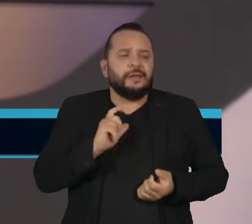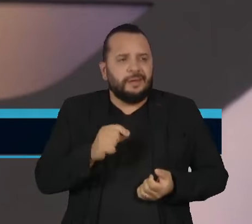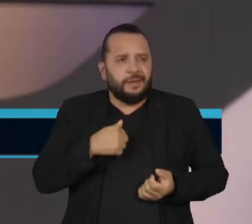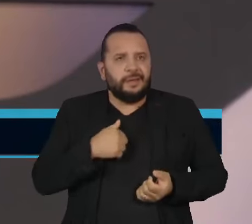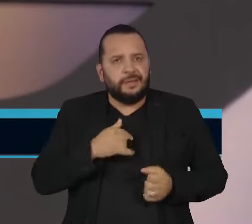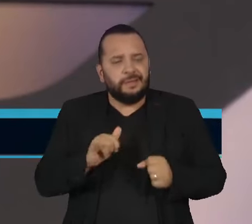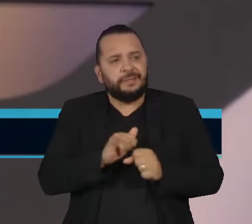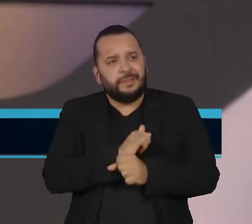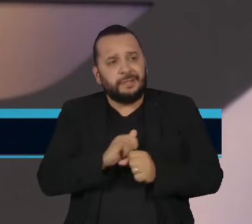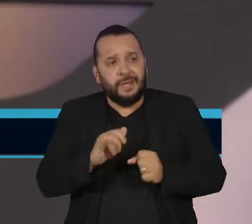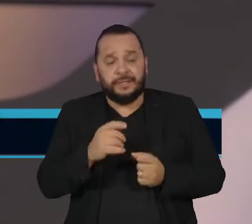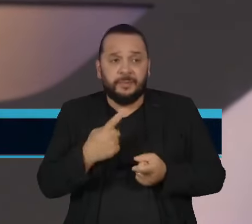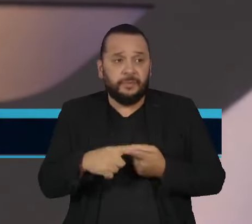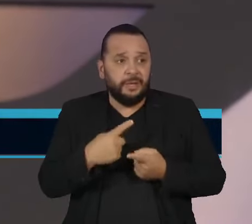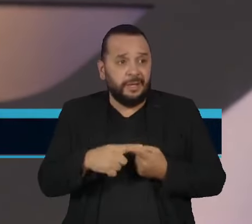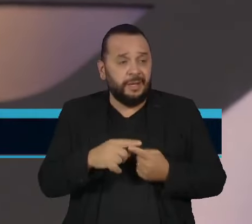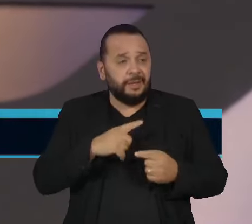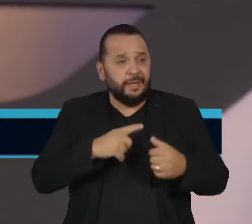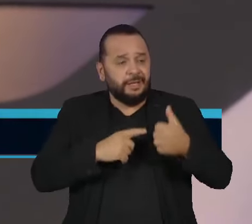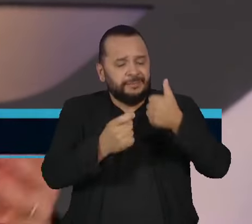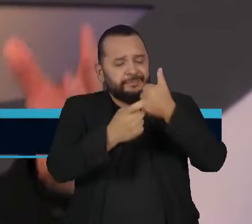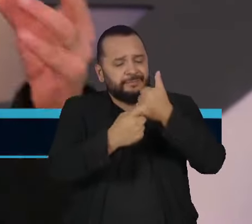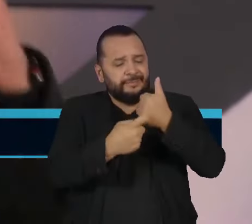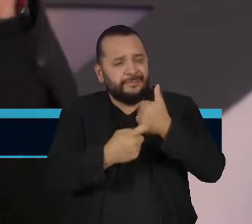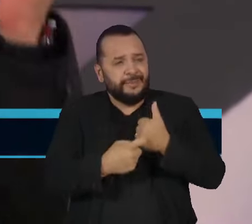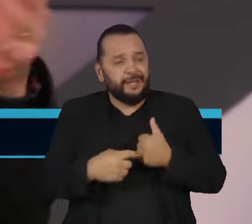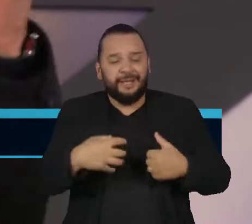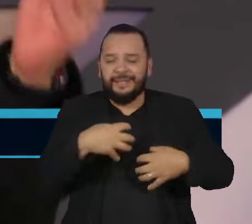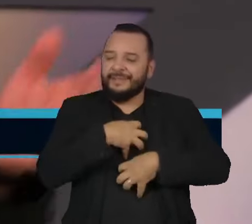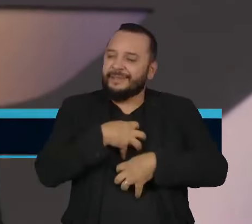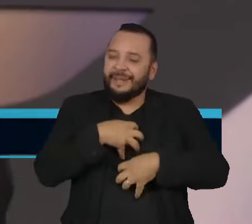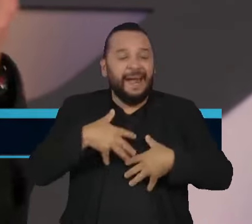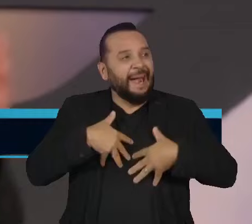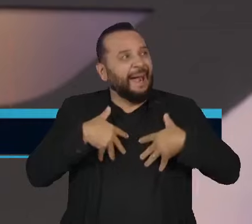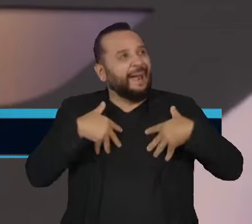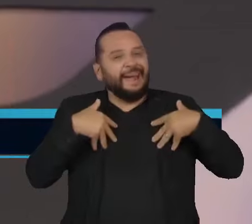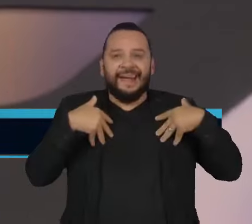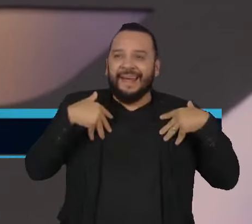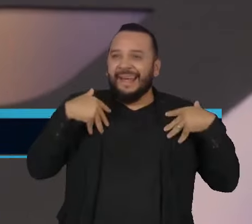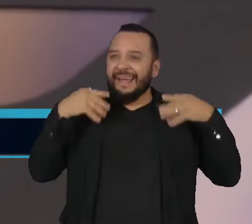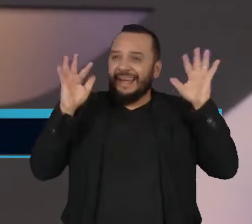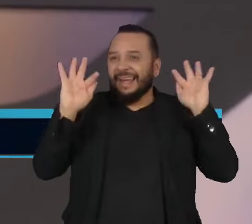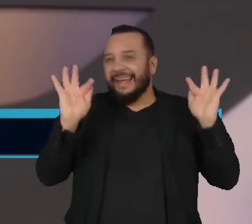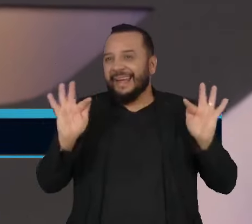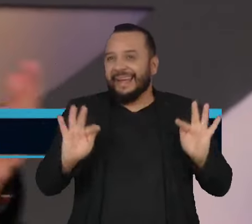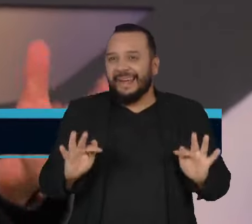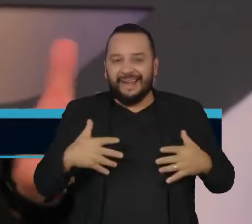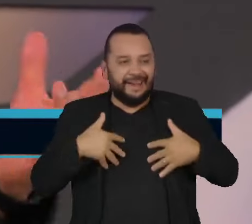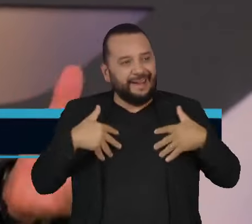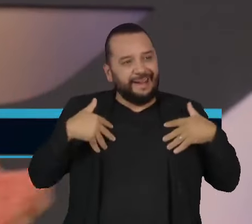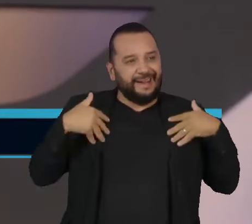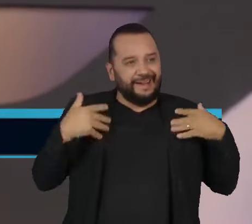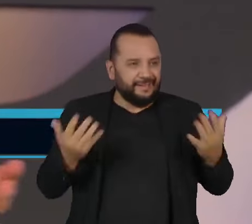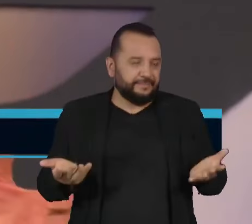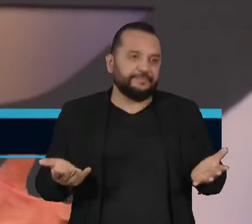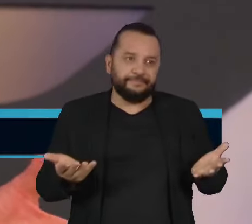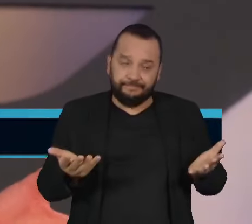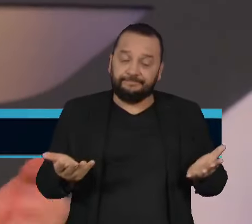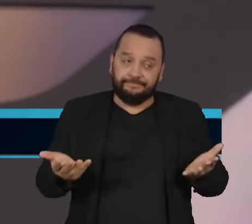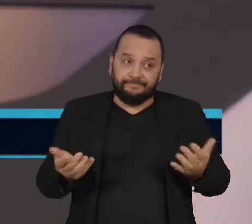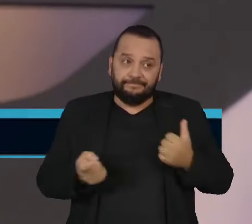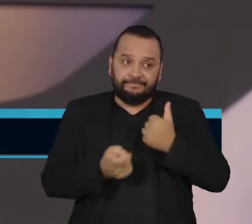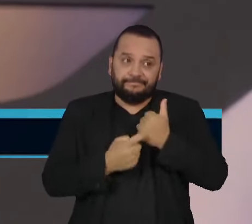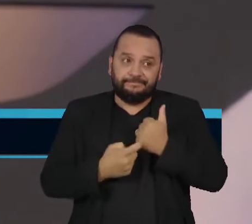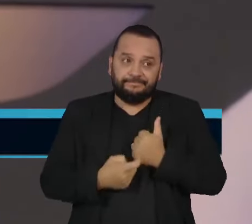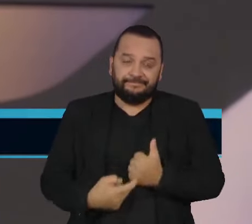bioquímicos. Cada vez que aparece um joinha lá, né, dá uma sensação ali, uma dopamina qualquer. Mas é